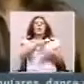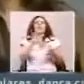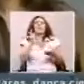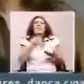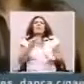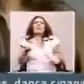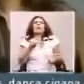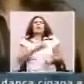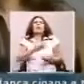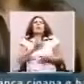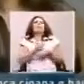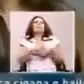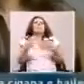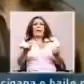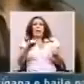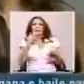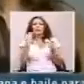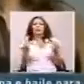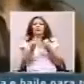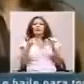a estas integrações?